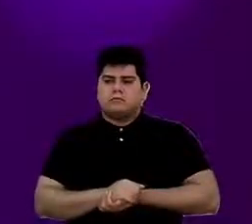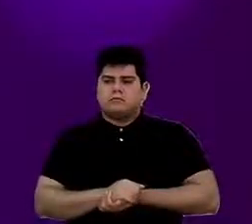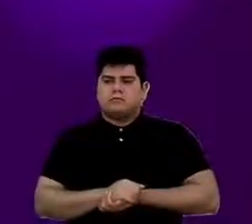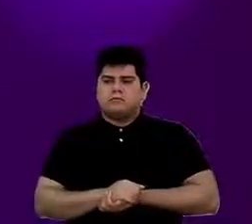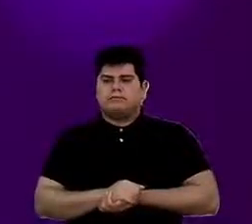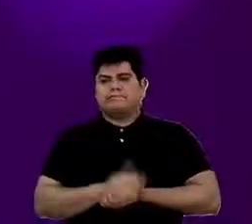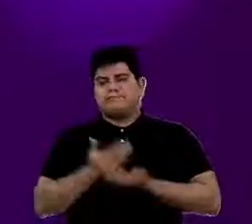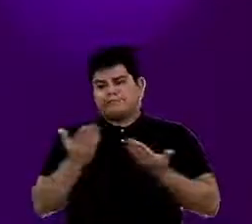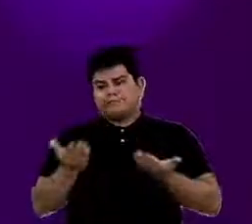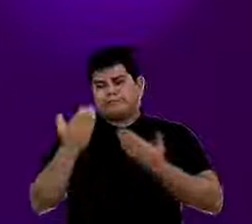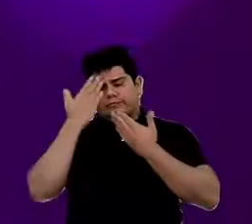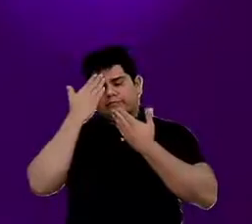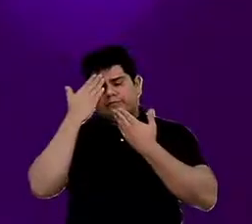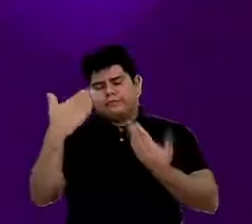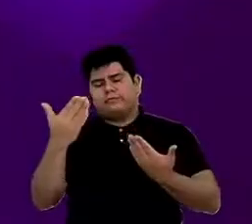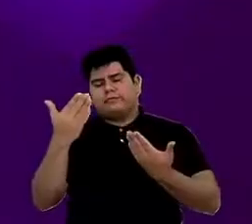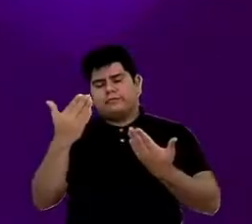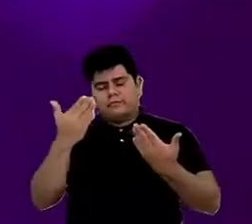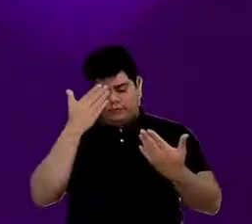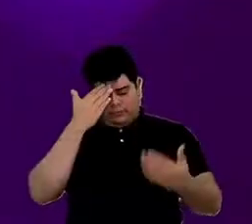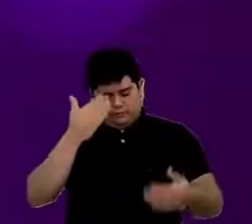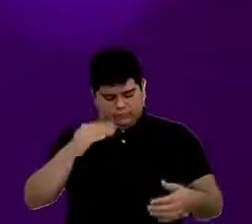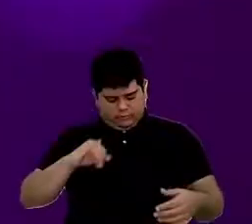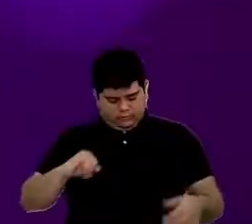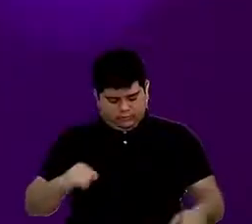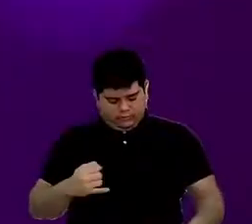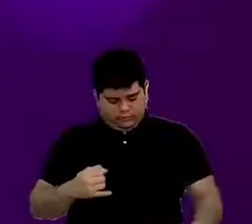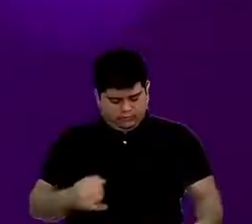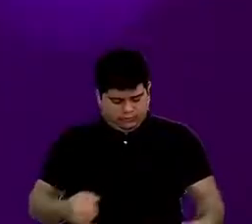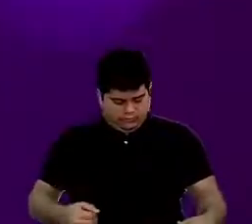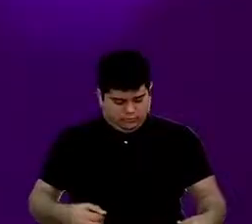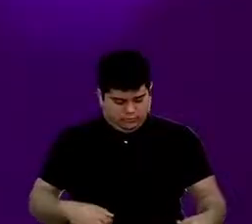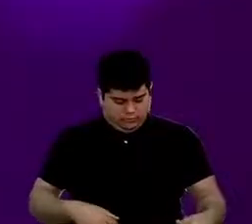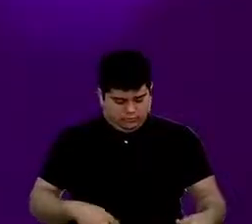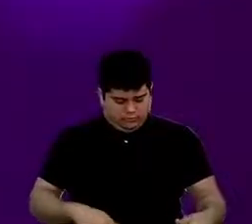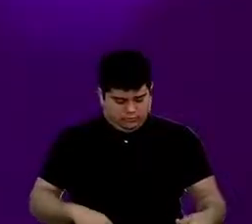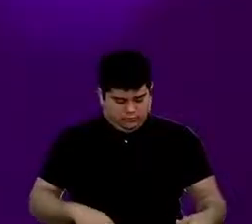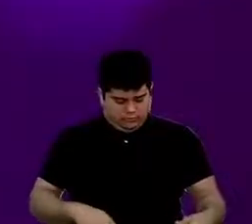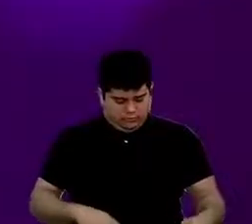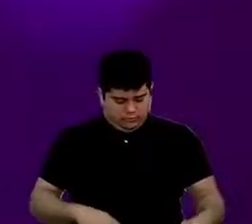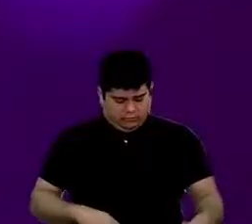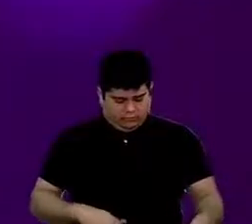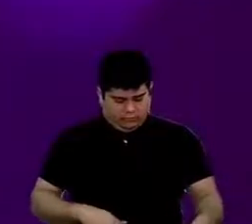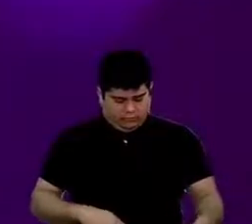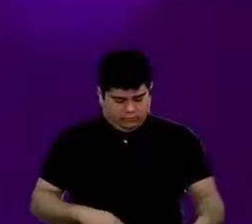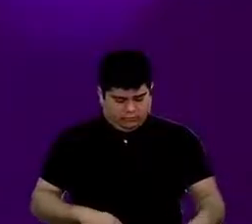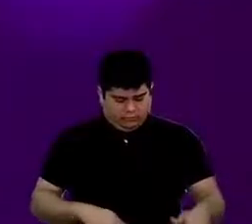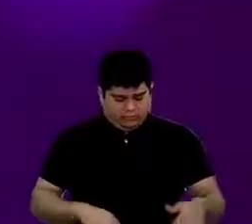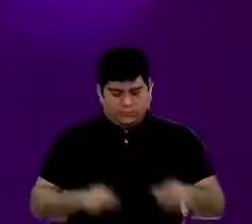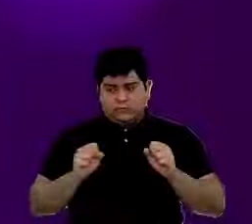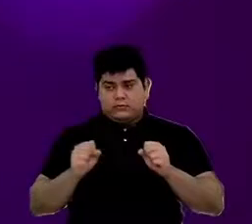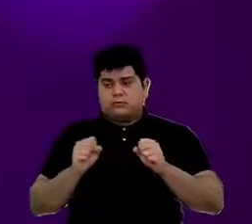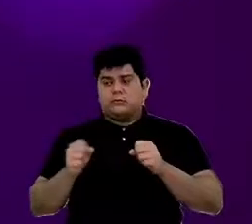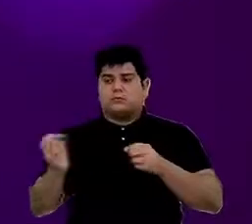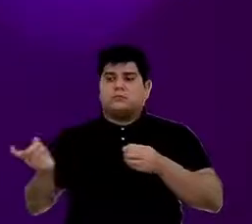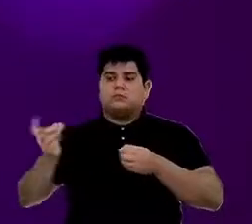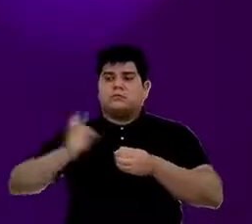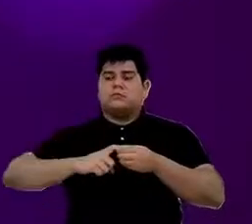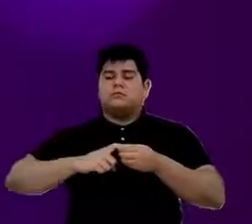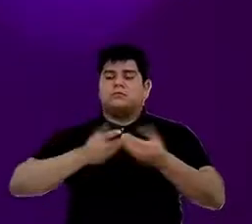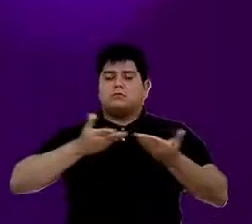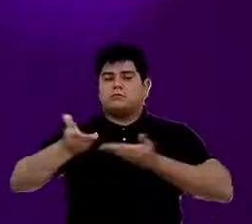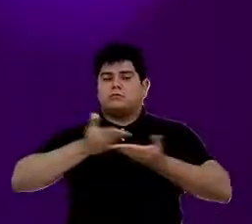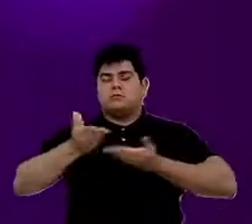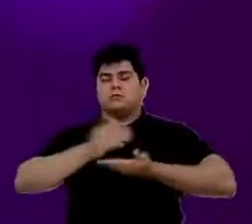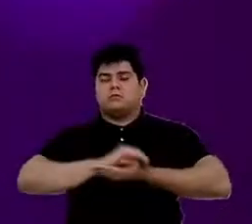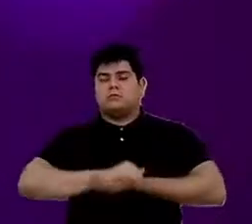Era isso, gente. Muito obrigada pela oportunidade de falar com vocês e eu passo a palavra de volta para os nossos moderadores.